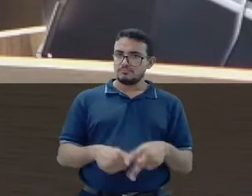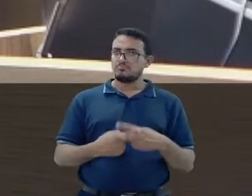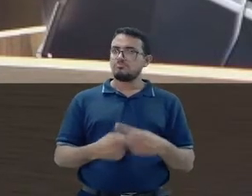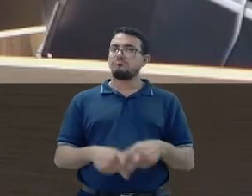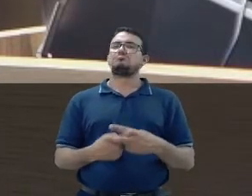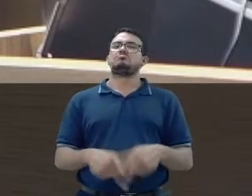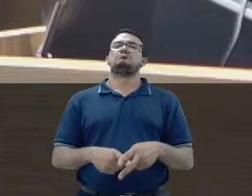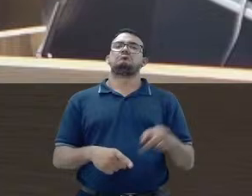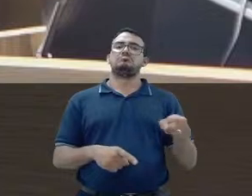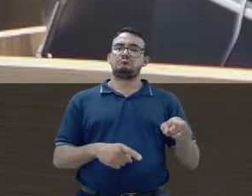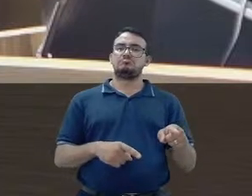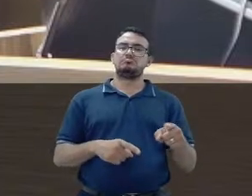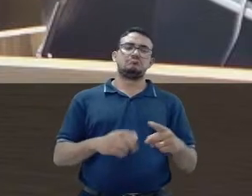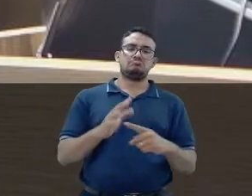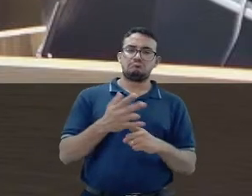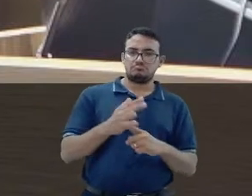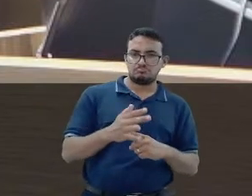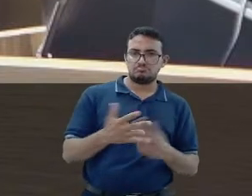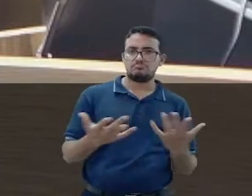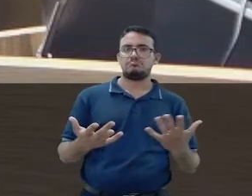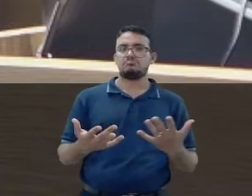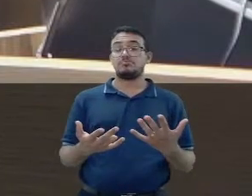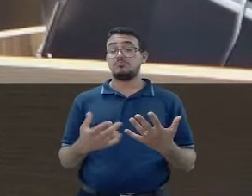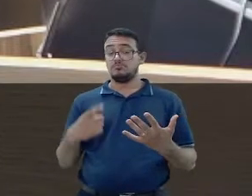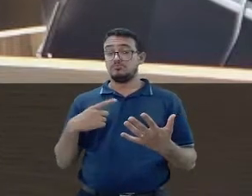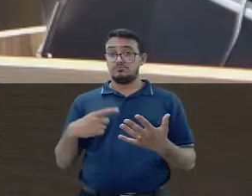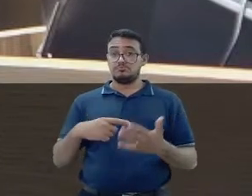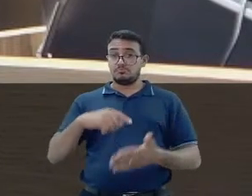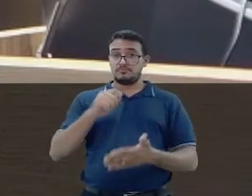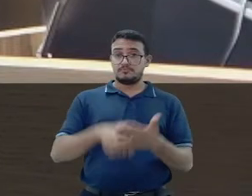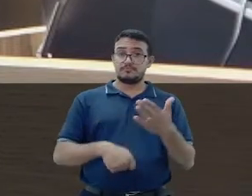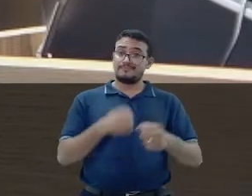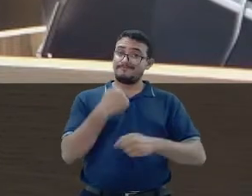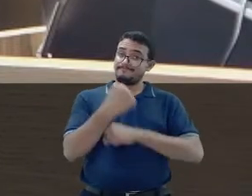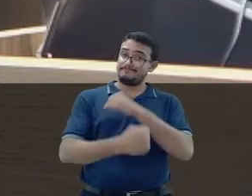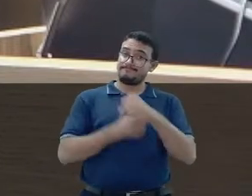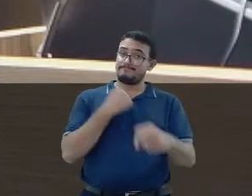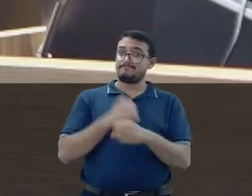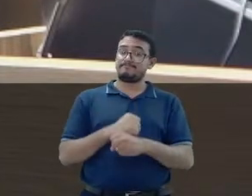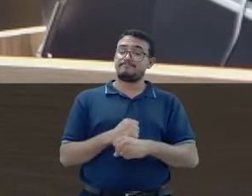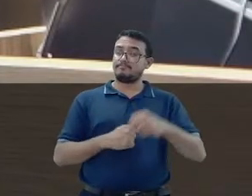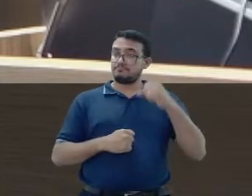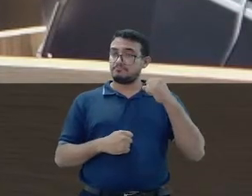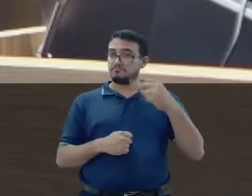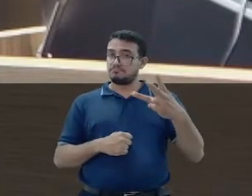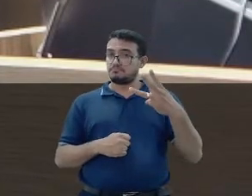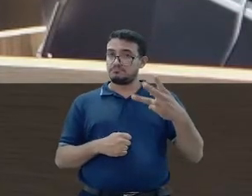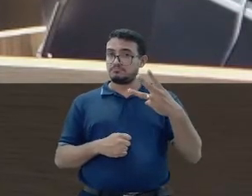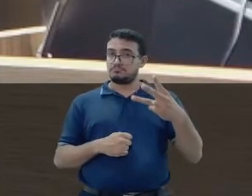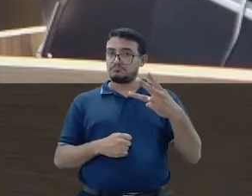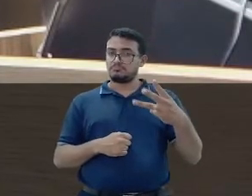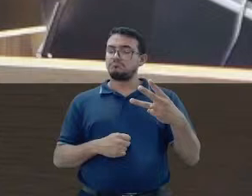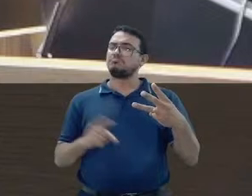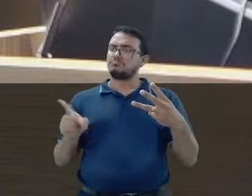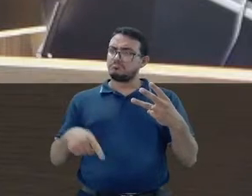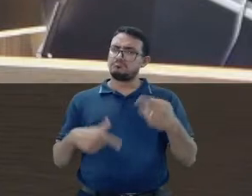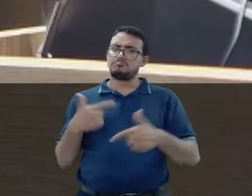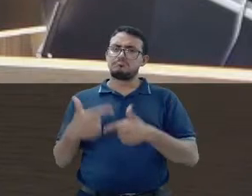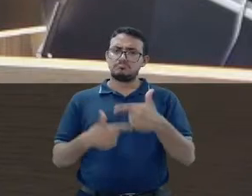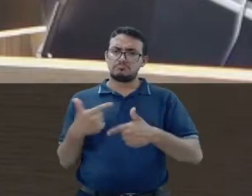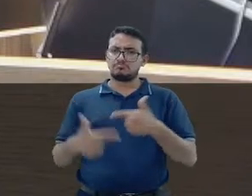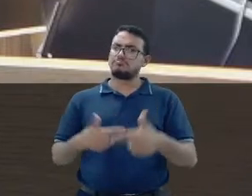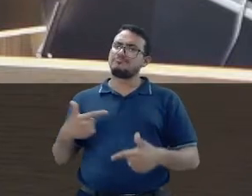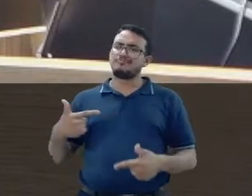foi firmado pelo prazo de 3 anos, o que denota a prestação de serviços de manutenção de natureza contínua e não a entrega